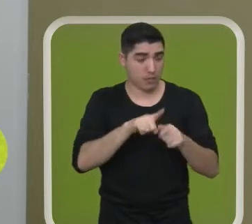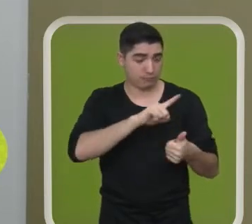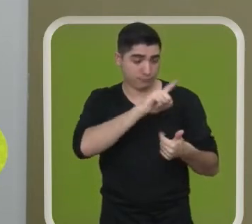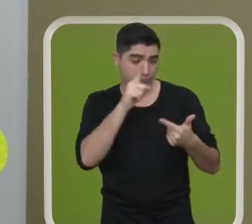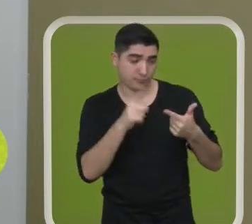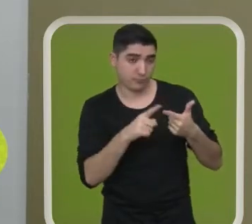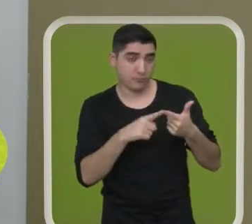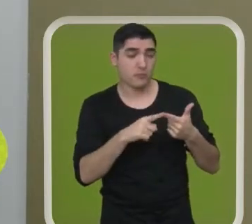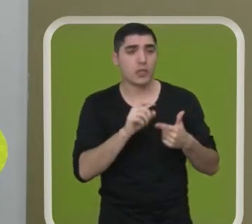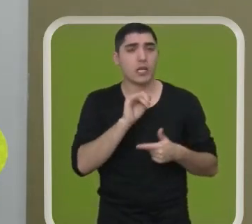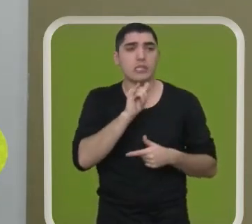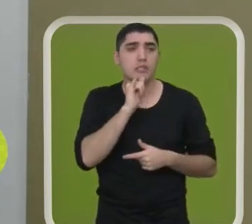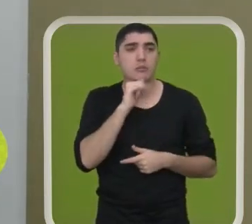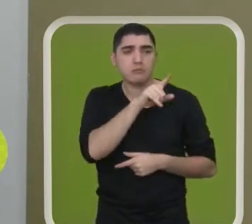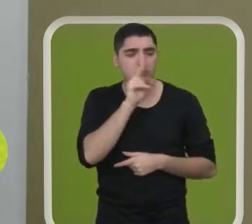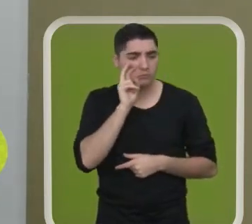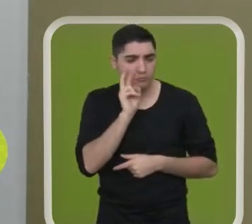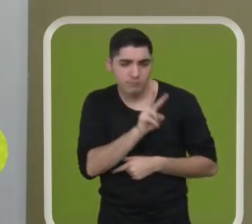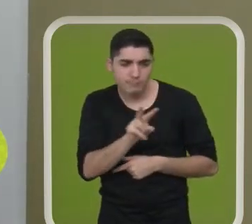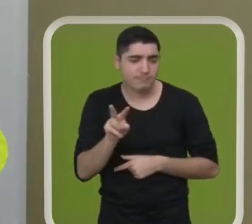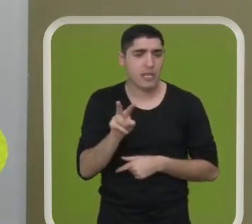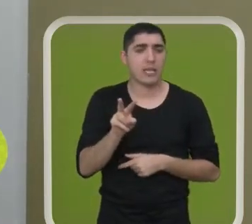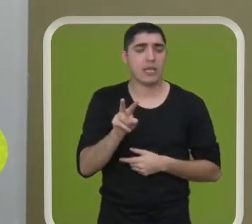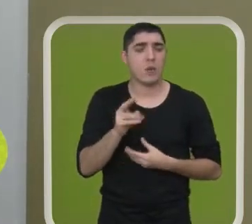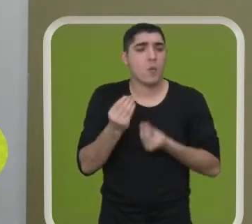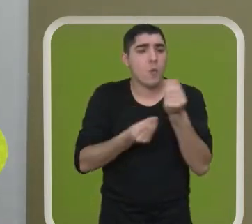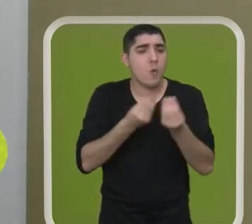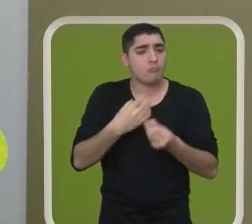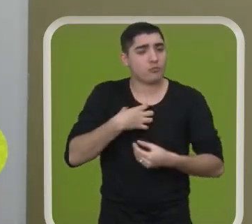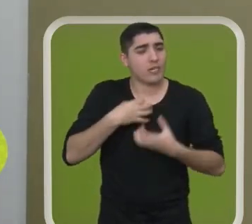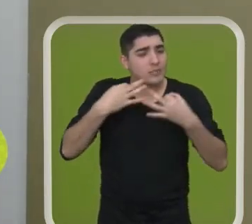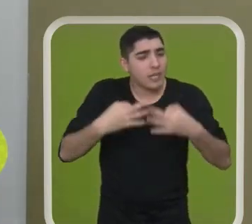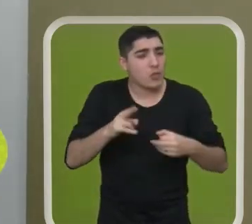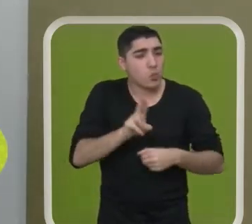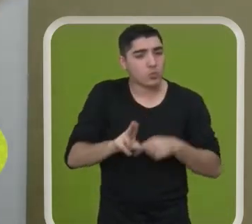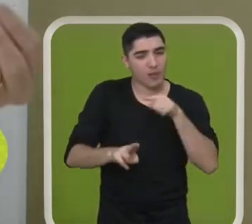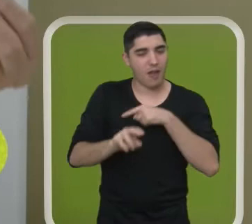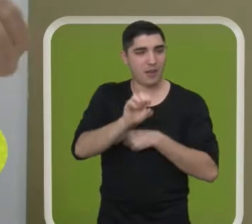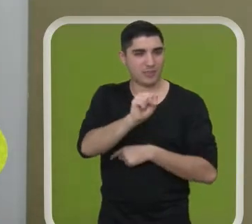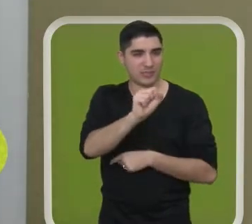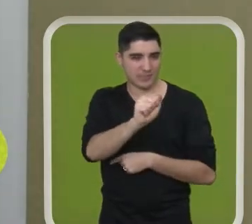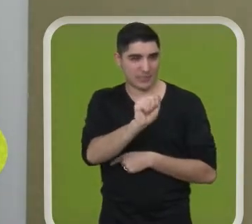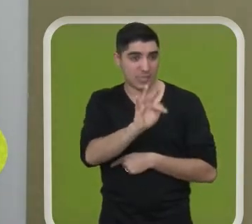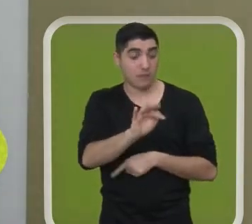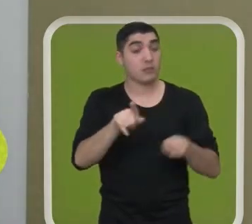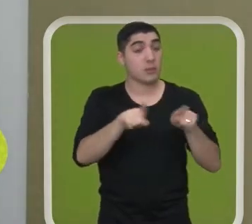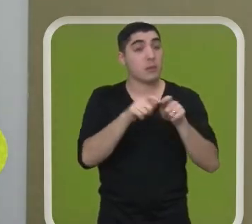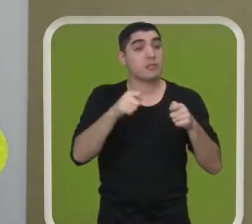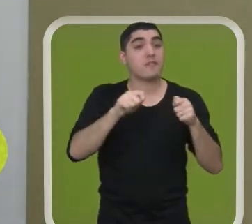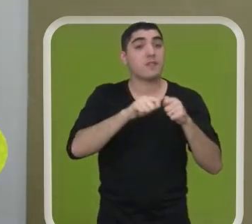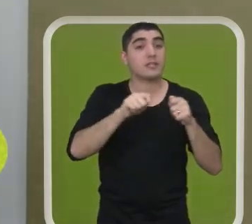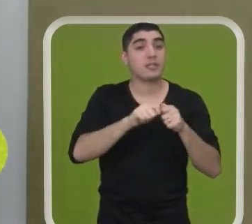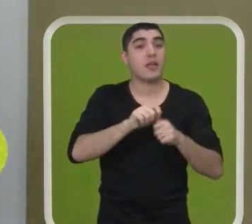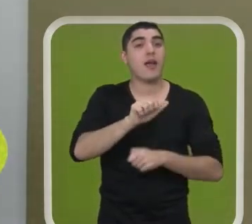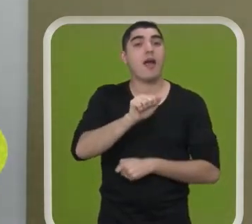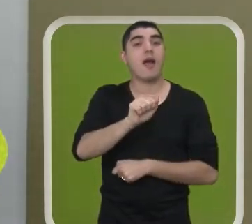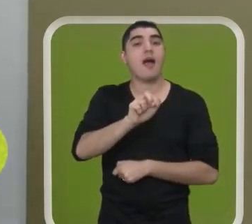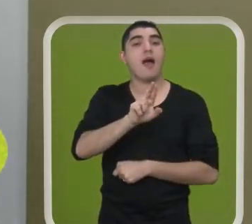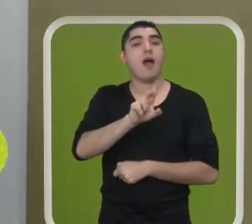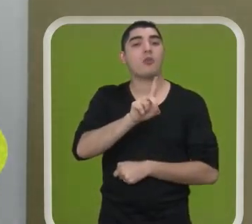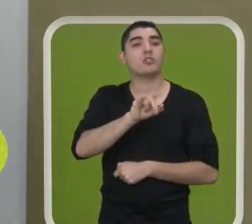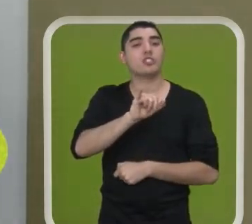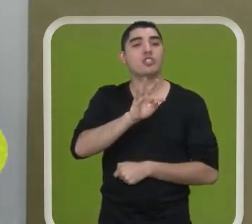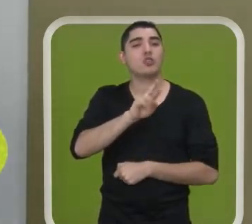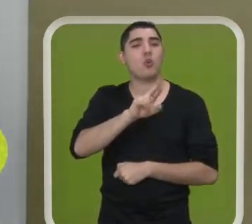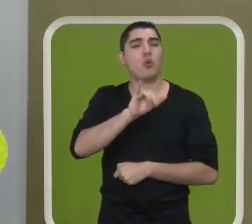você olha a forma correta de fazer essa SAF é você fazer uma auditoria. Ou seja, você vai achar, e na auditoria do